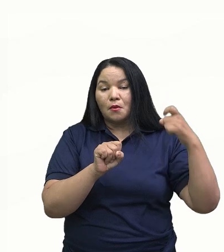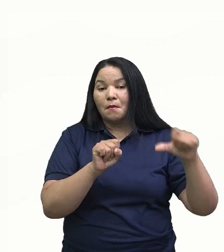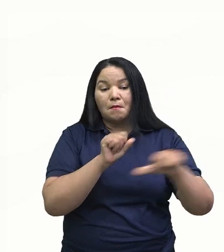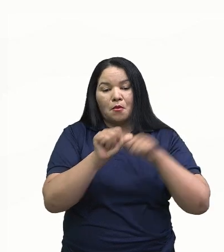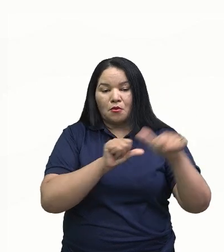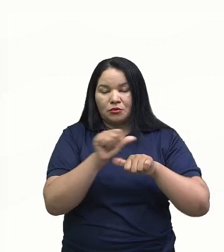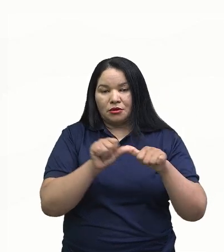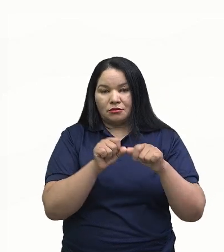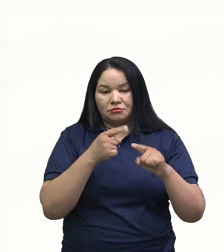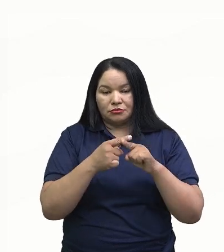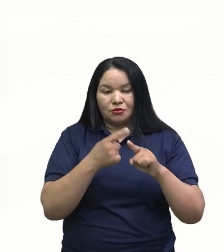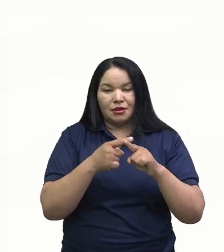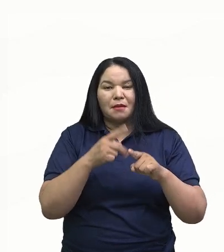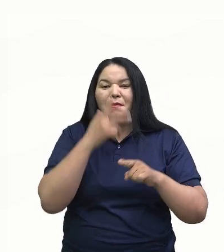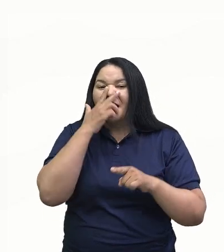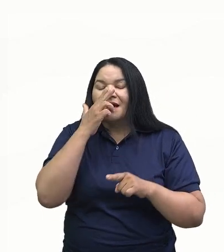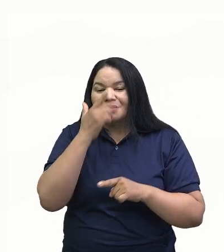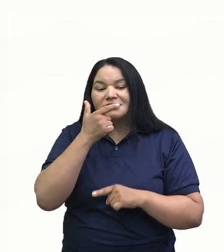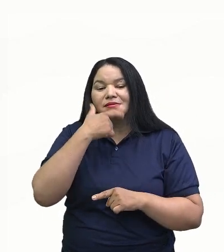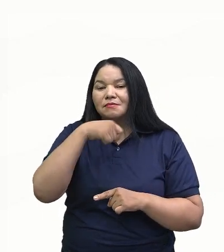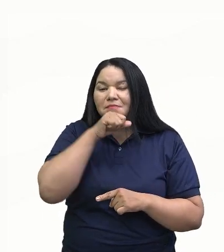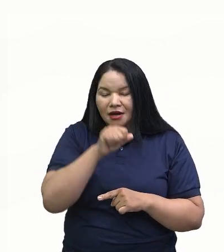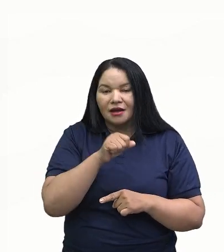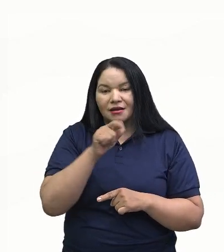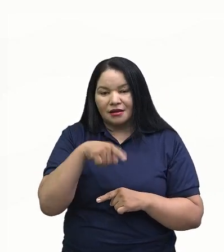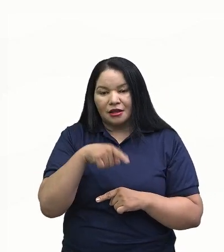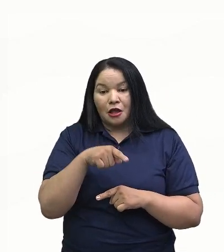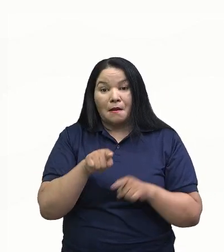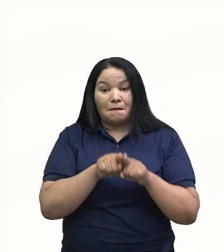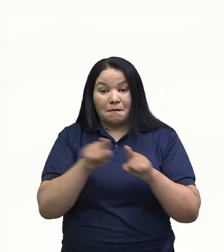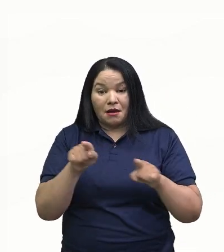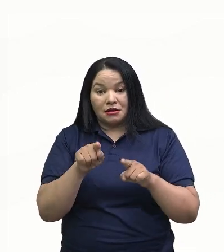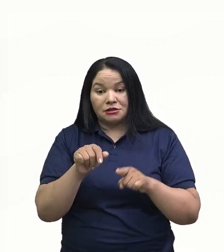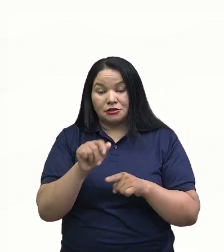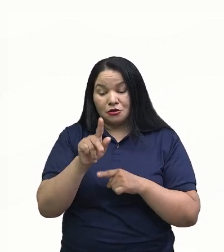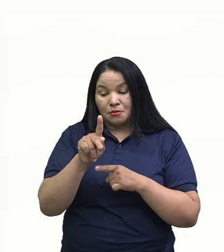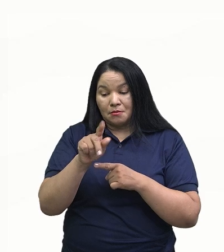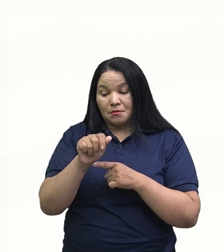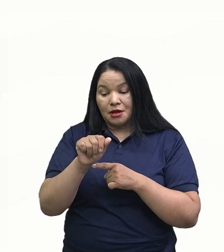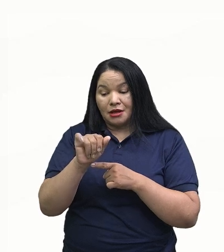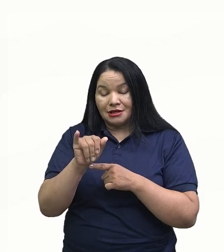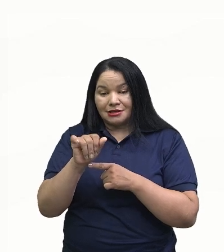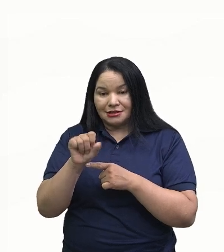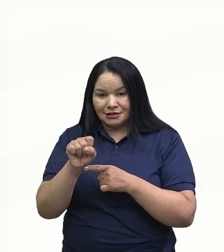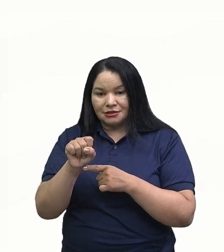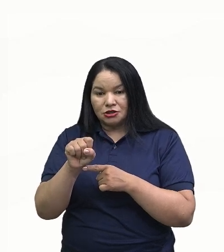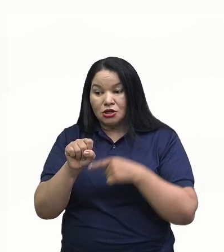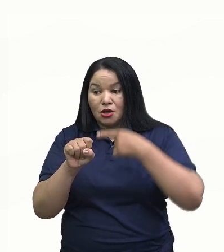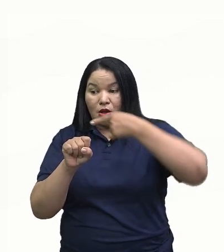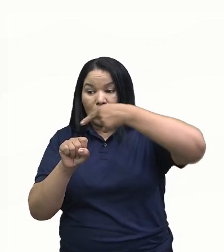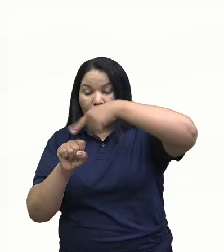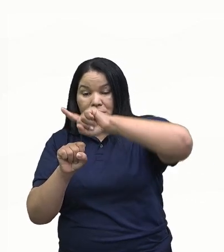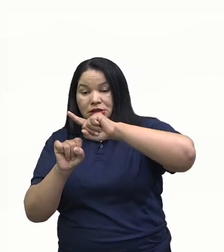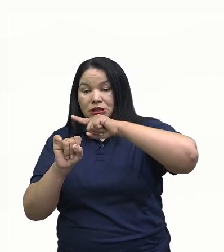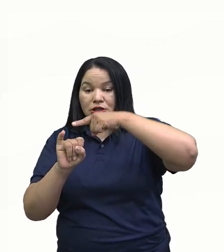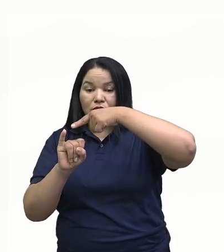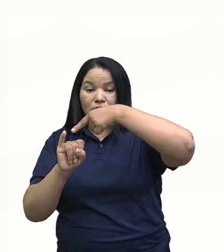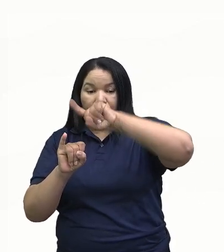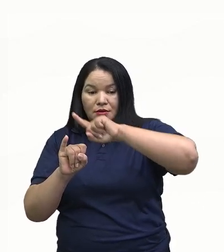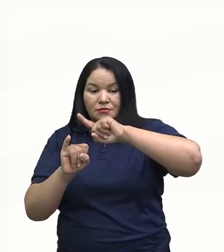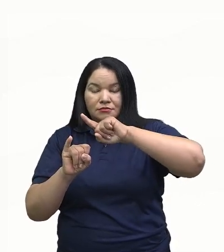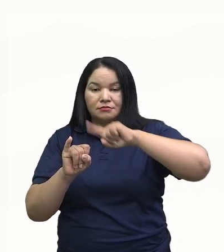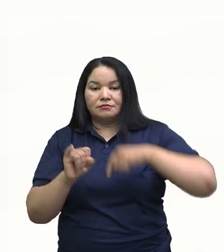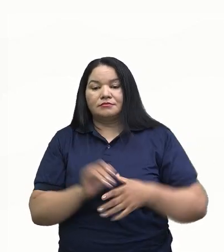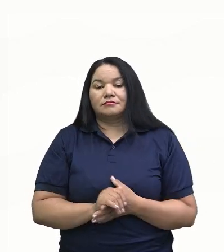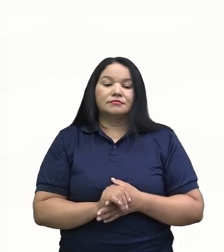pai. Agora, quando eu digo país, país é diferente de paz. O acento agora é no pá. O